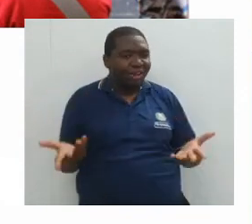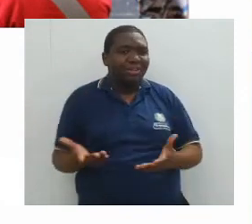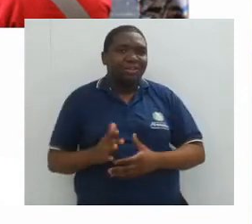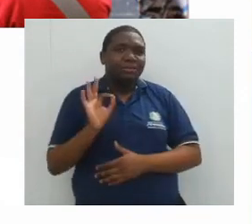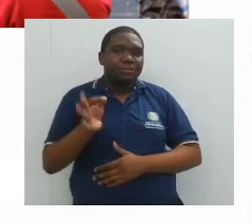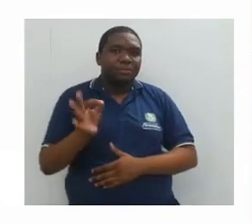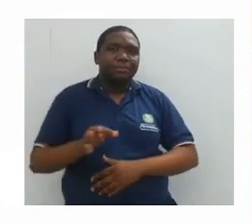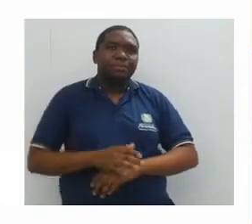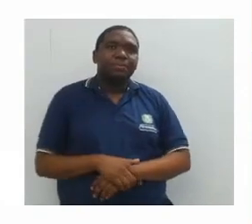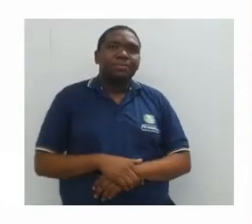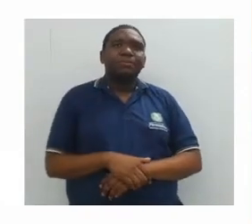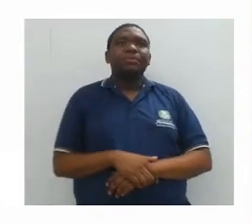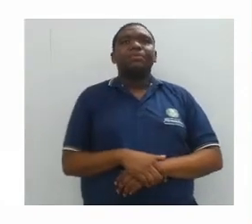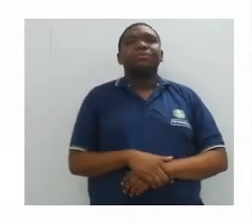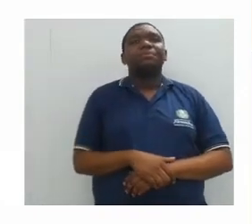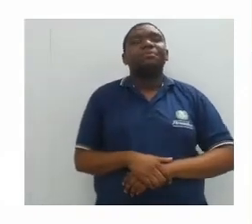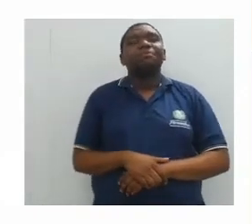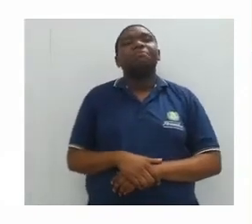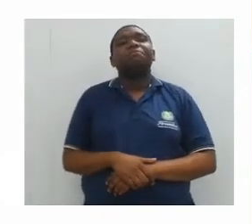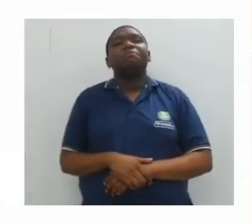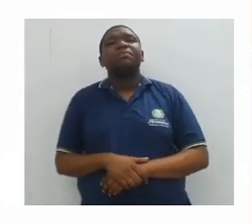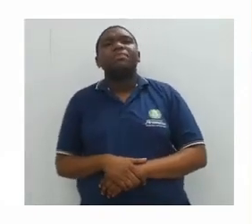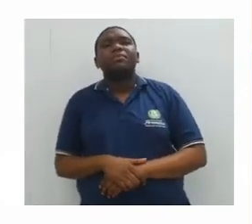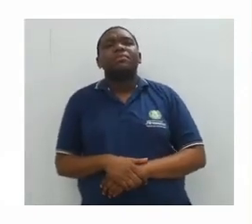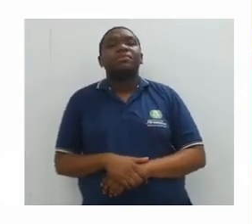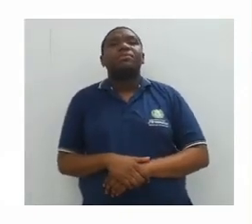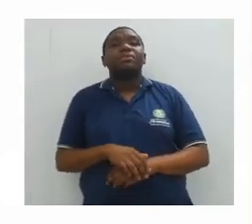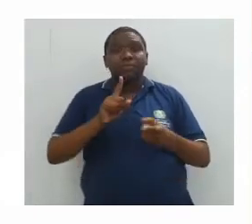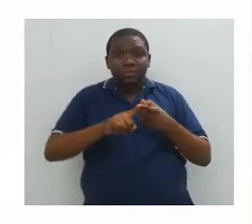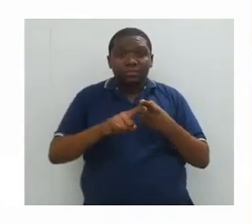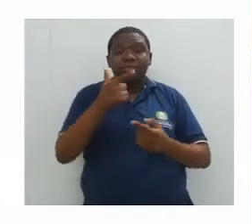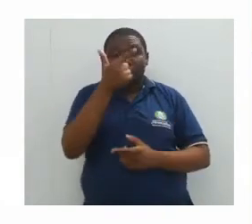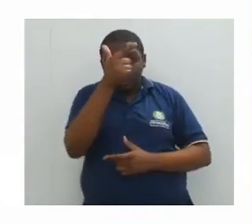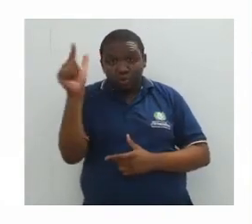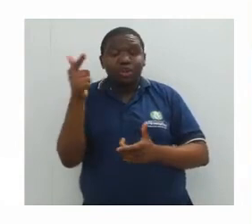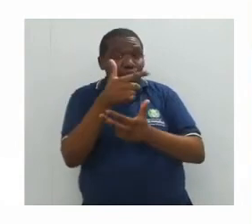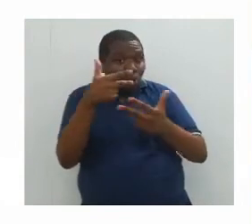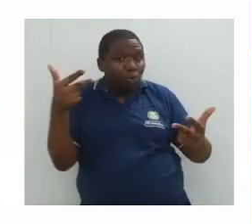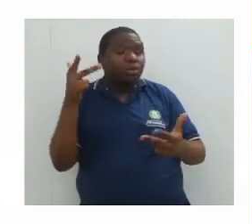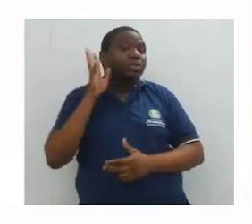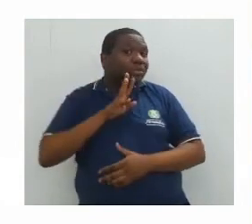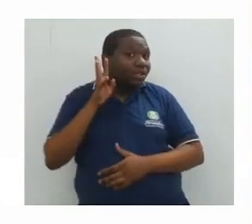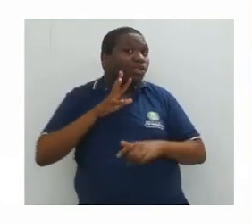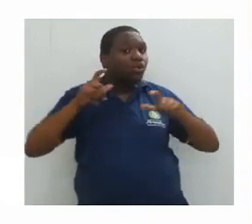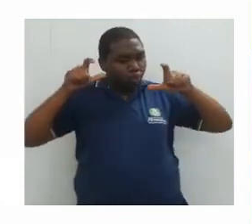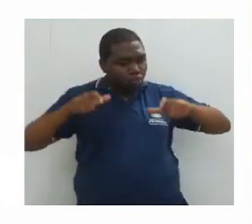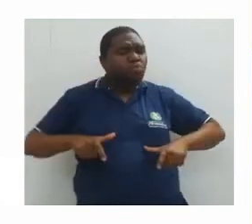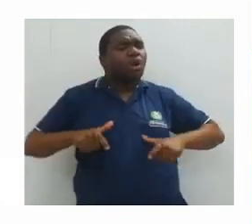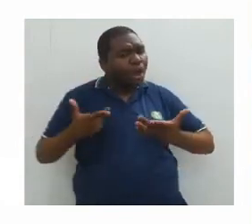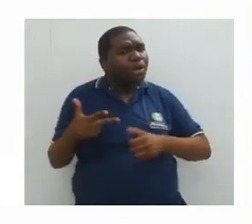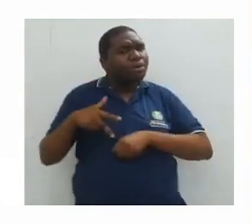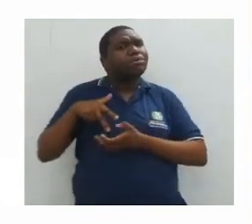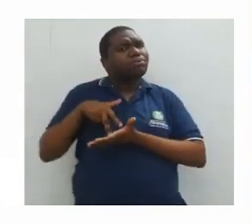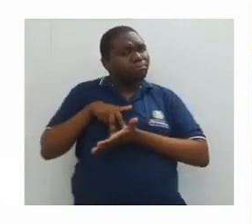Tá certo? Então, outra coisa bem interessante que eu queria trazer aí, outro lugar de